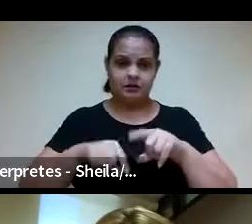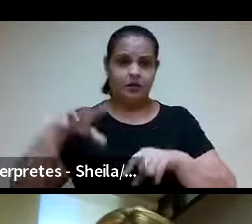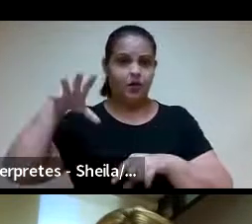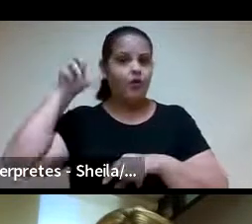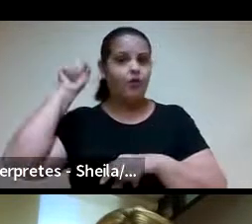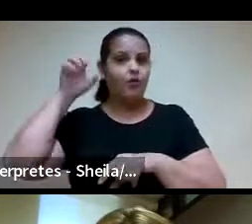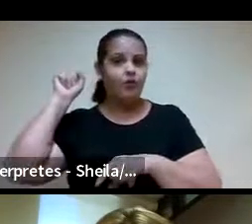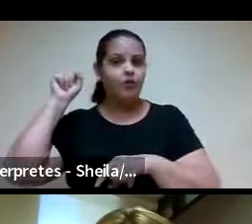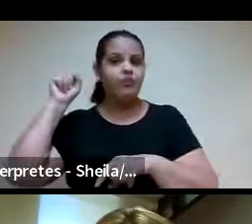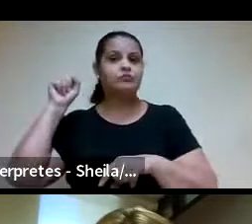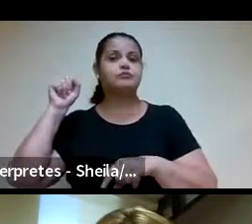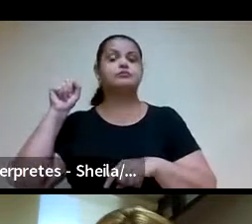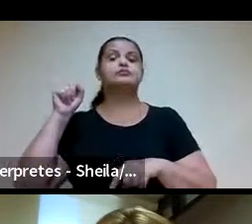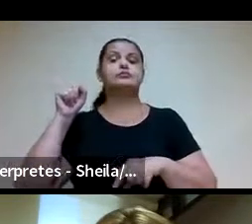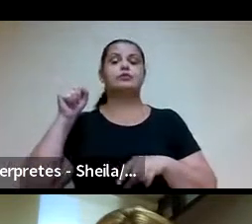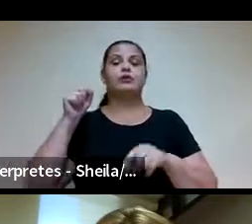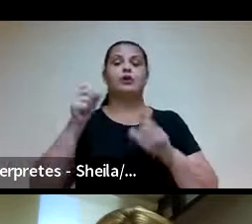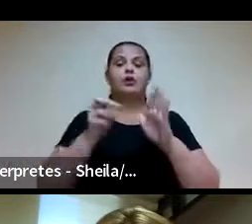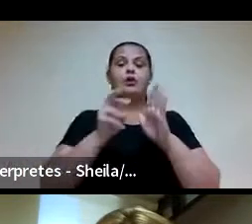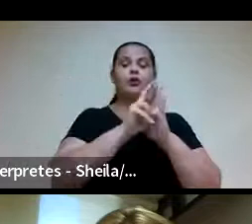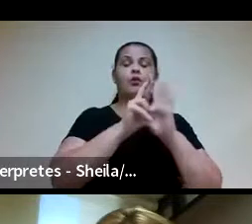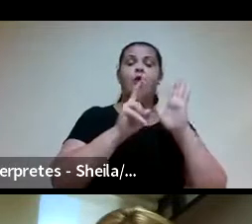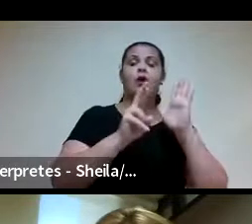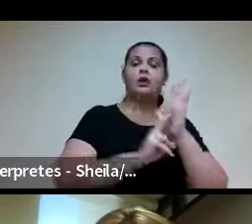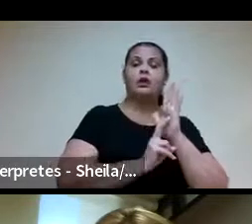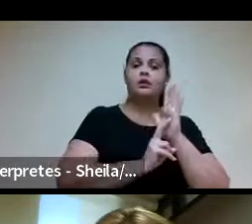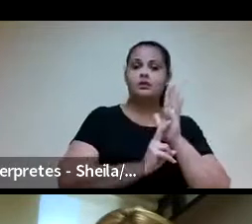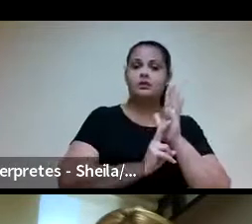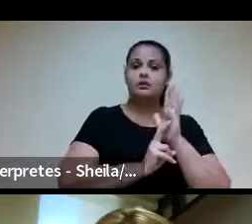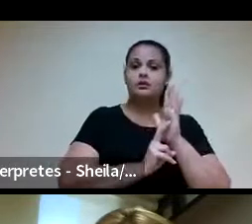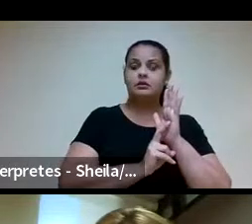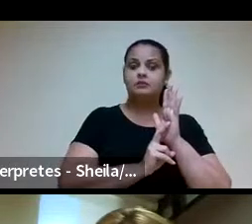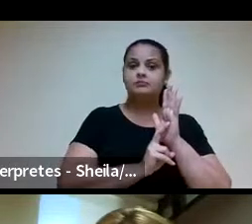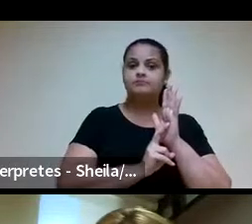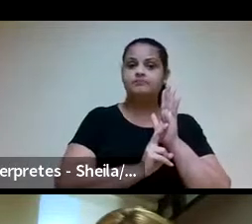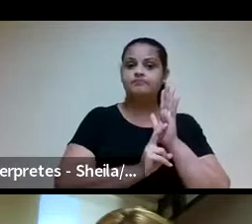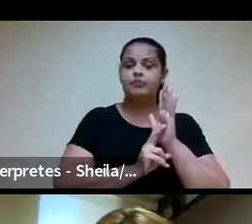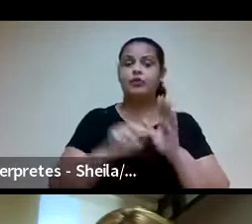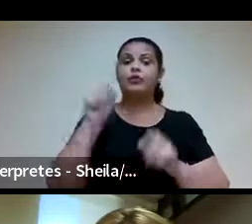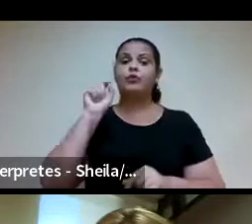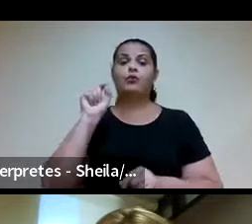atentamente as palavras do relator. Na realidade,